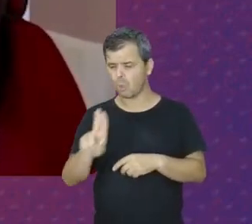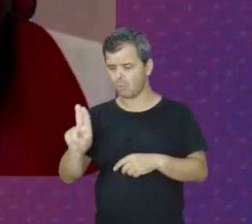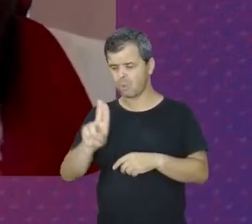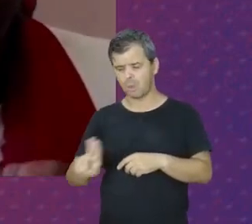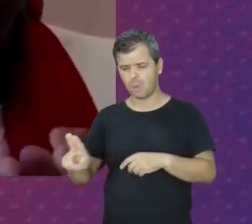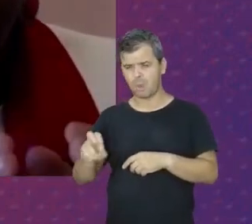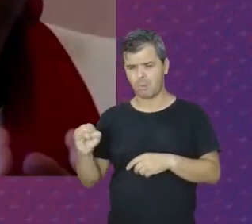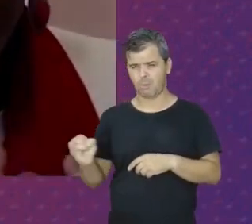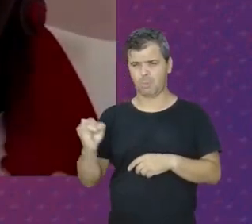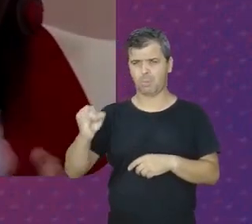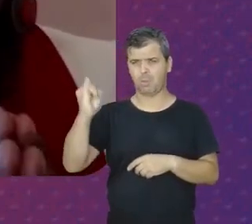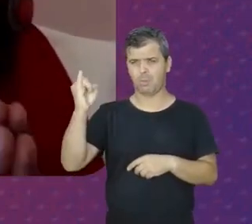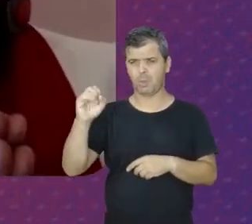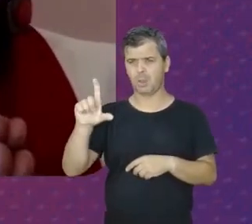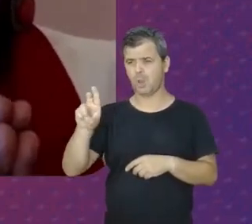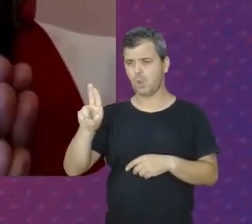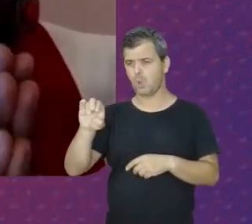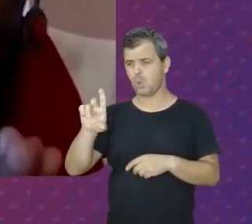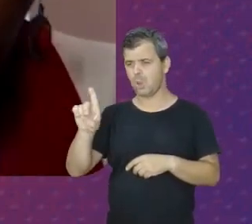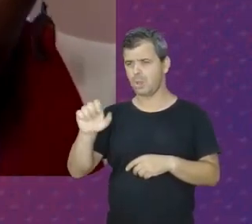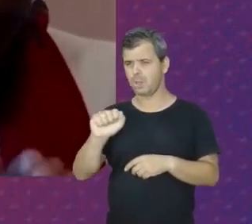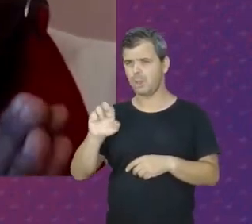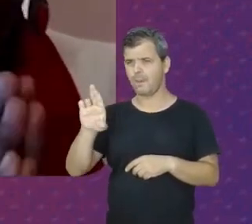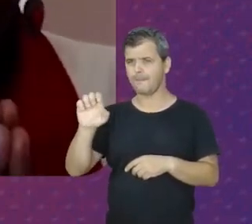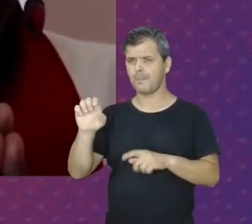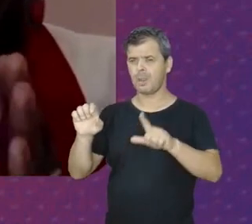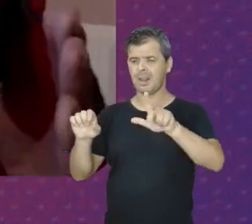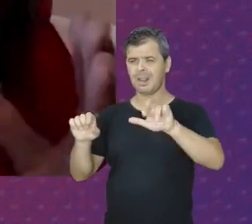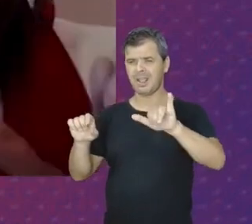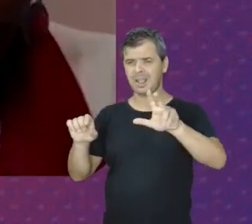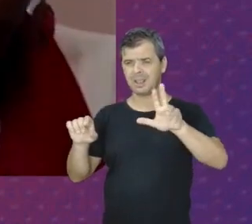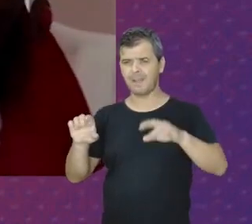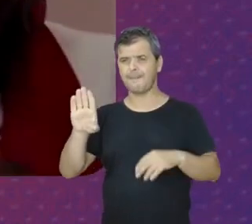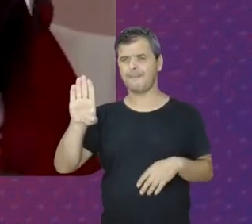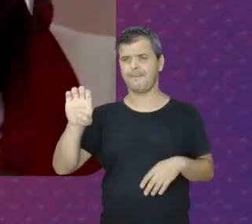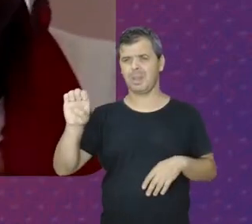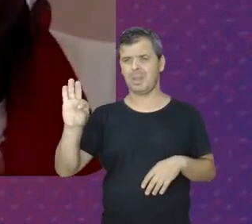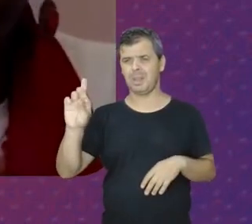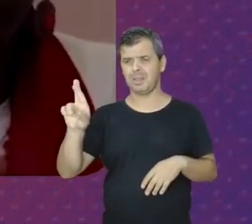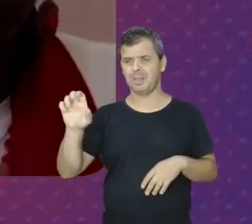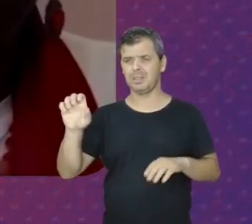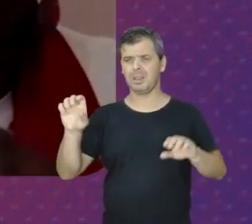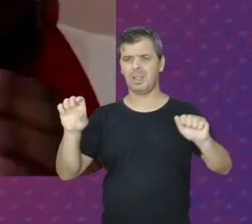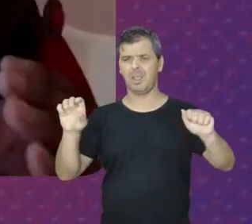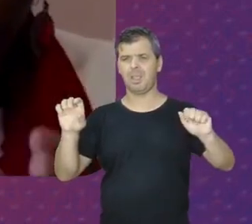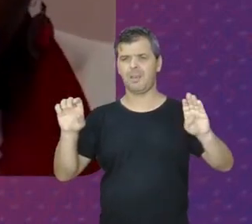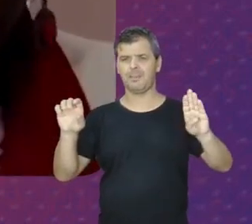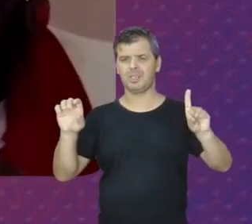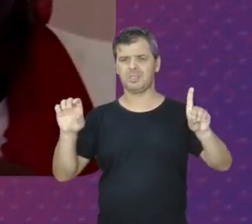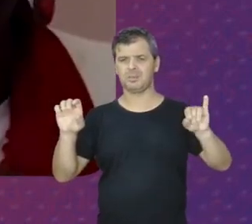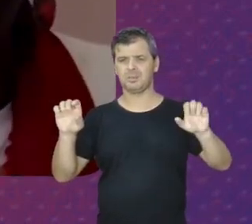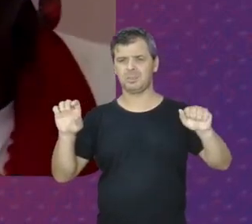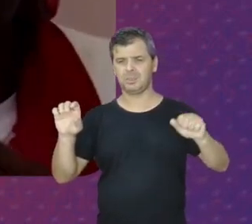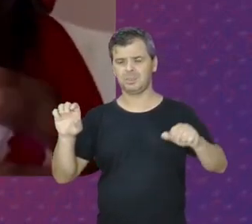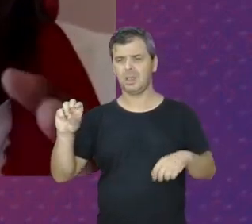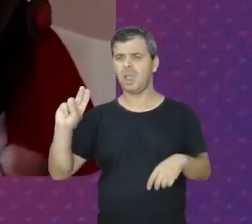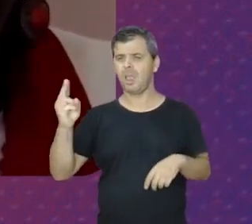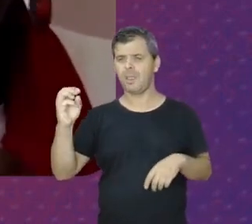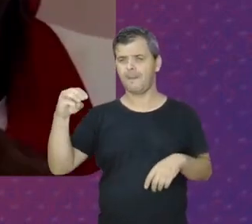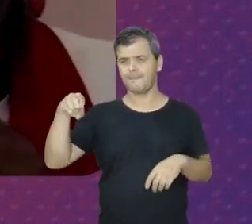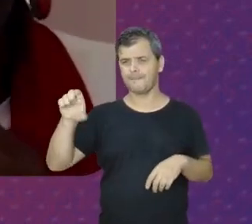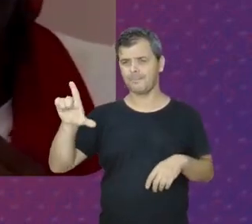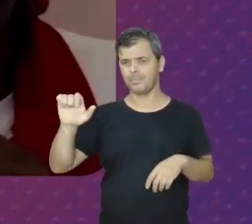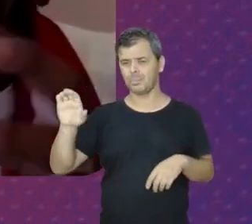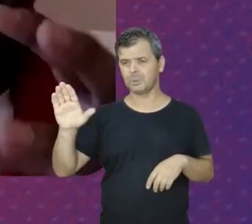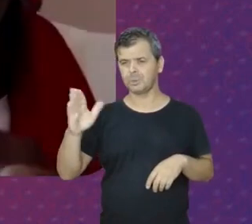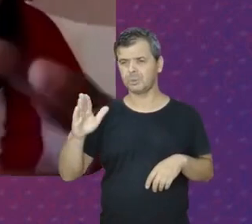importantes. Luísa Bairros, Lélia Gonzalez, Beatriz Nascimento, Abdias do Nascimento,